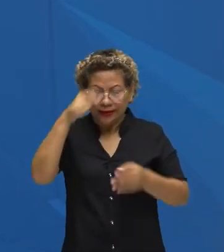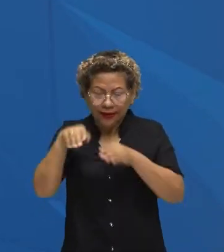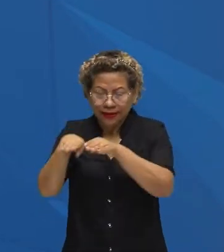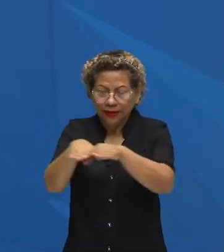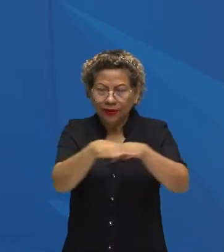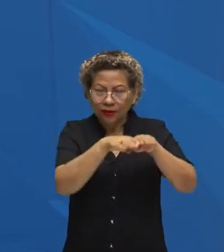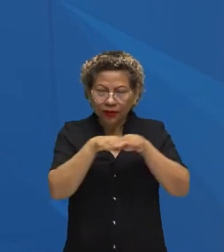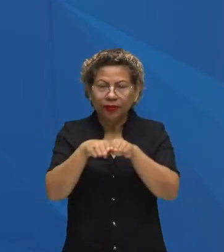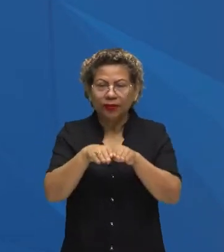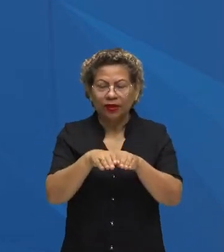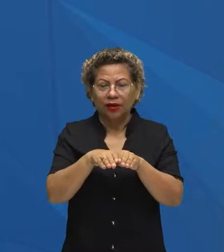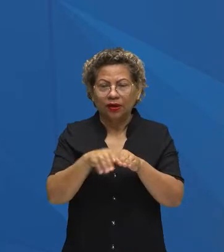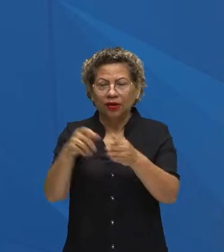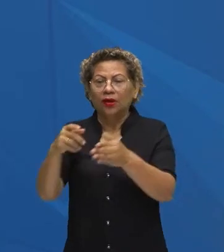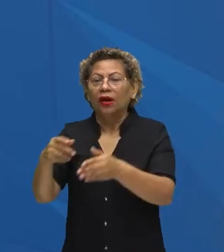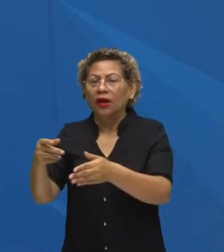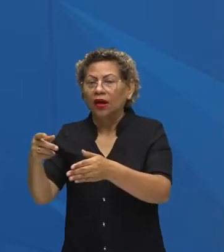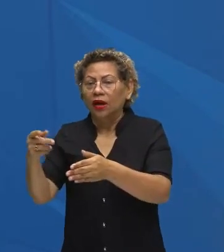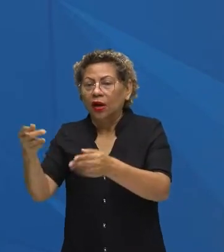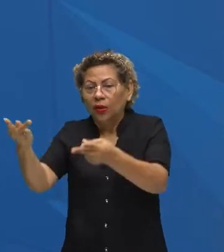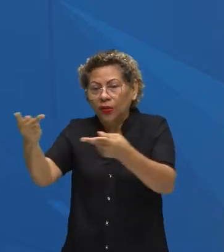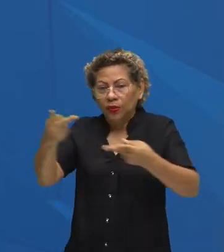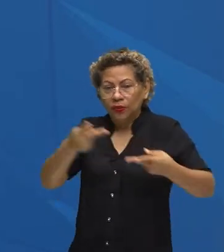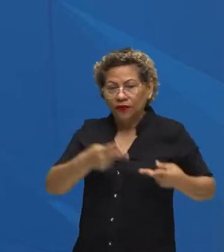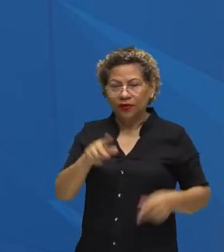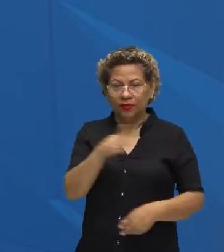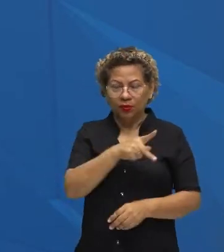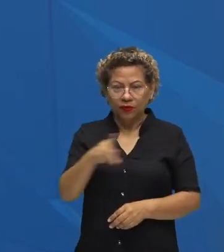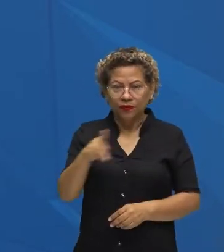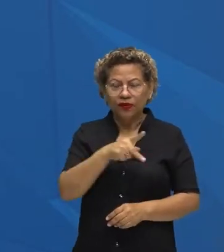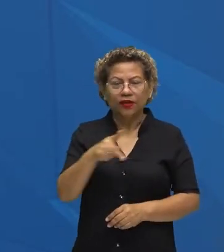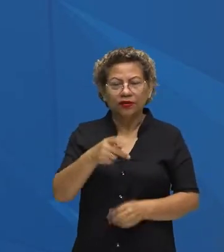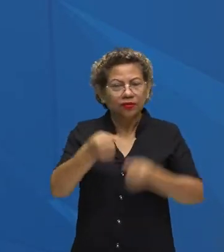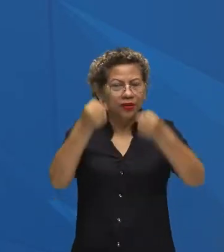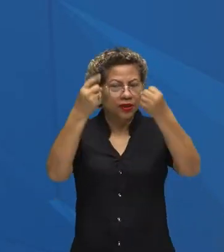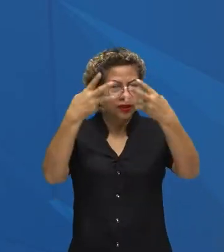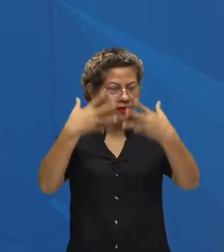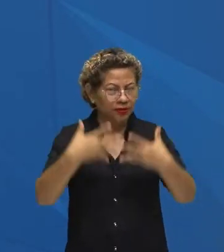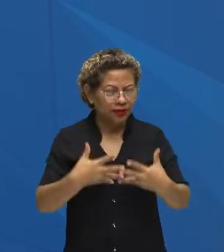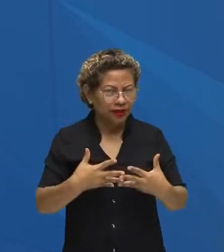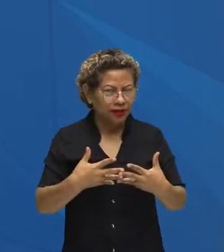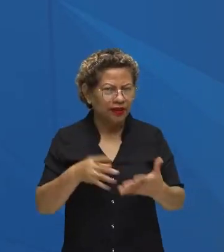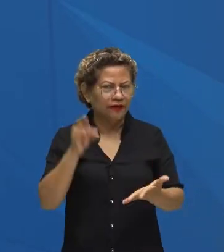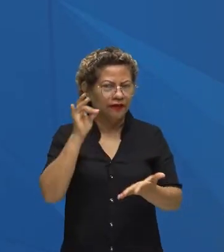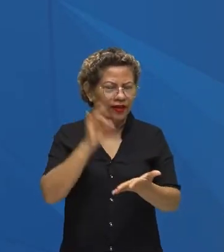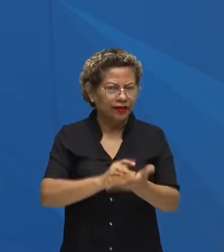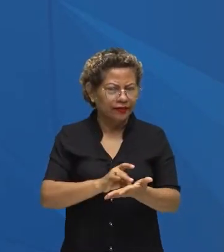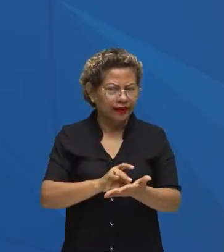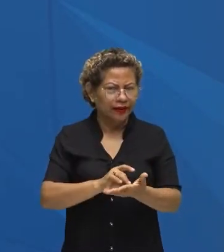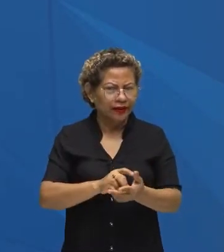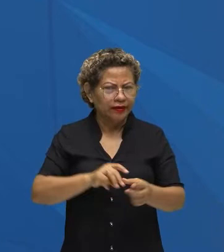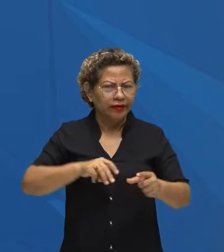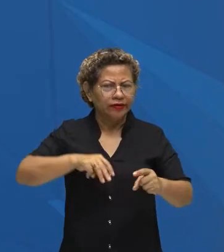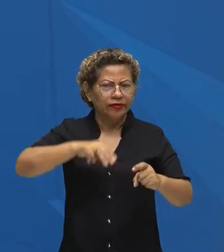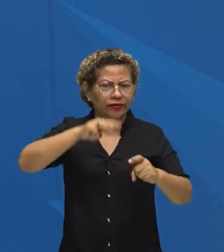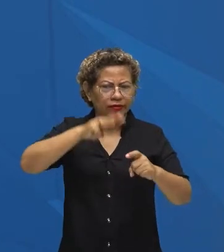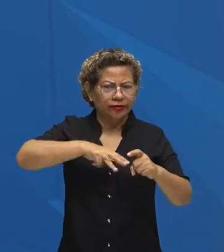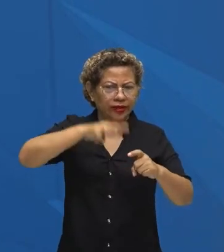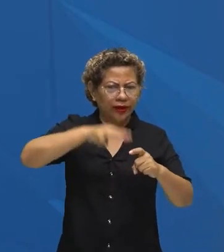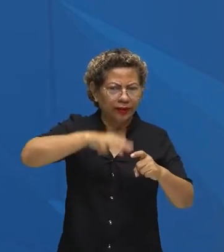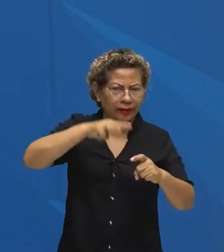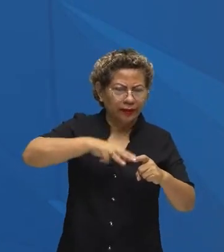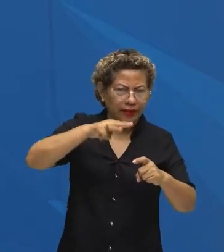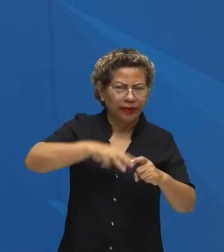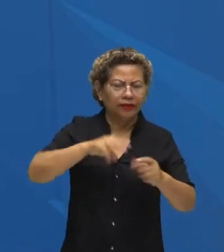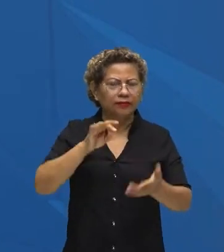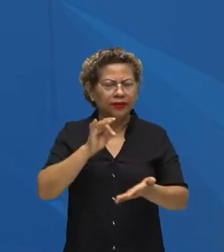de filosofia, para trazer um pouquinho para a gente se é verdade ou se é mito, né? Se os ditados